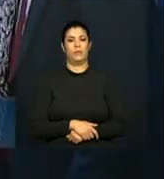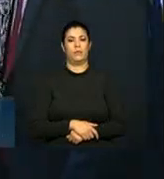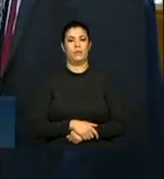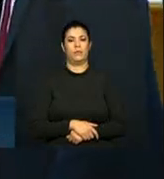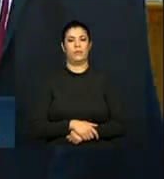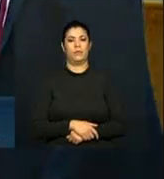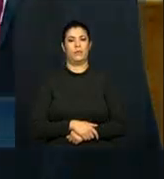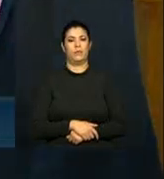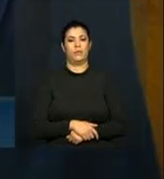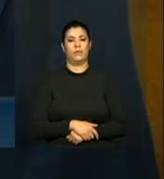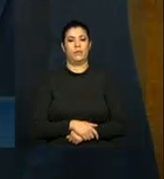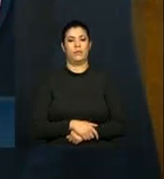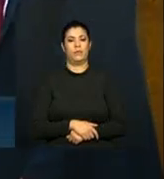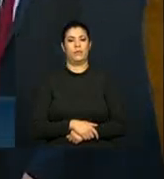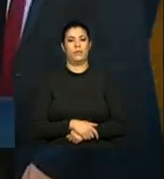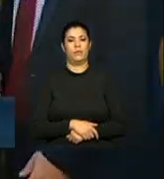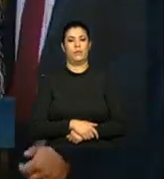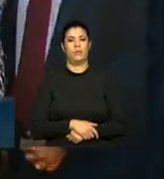tirar